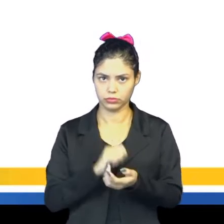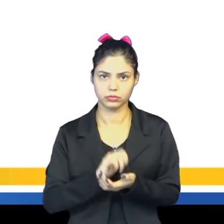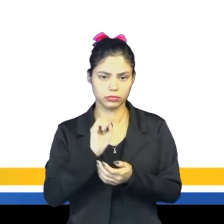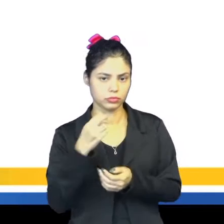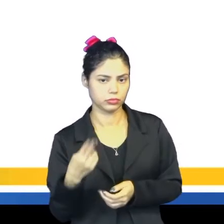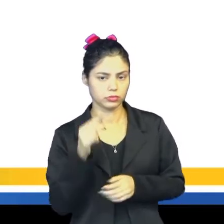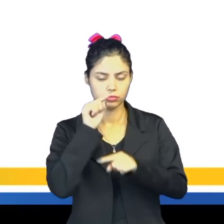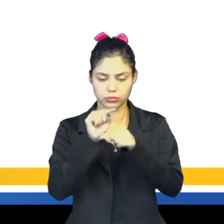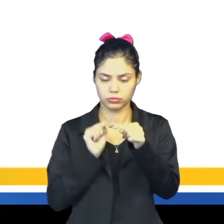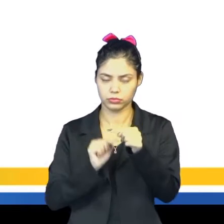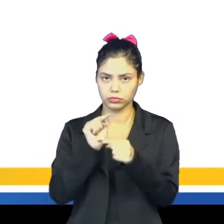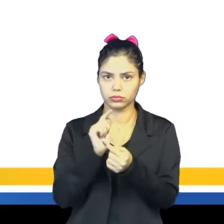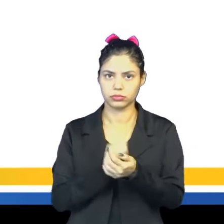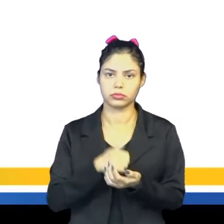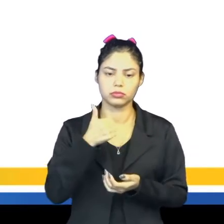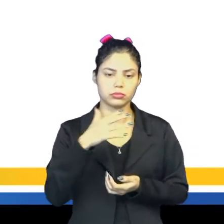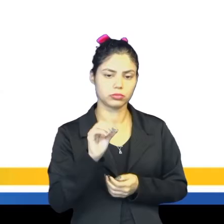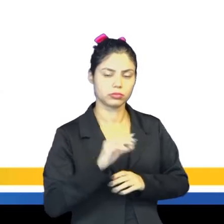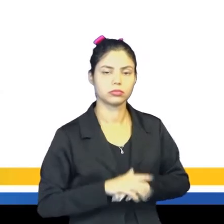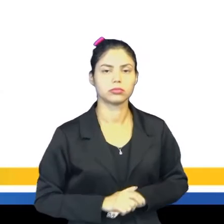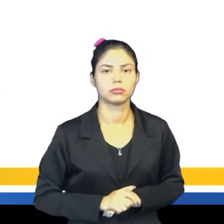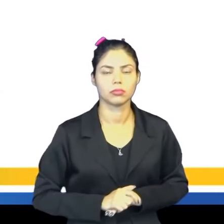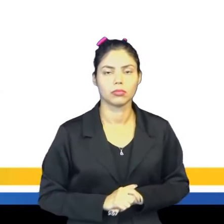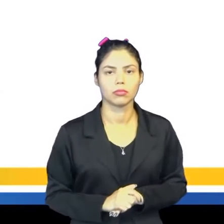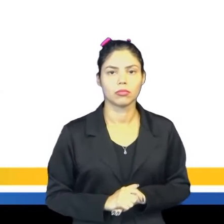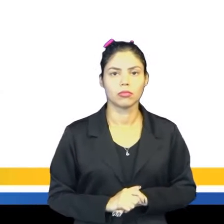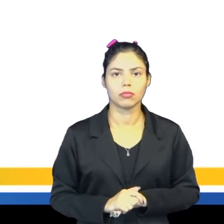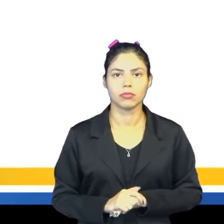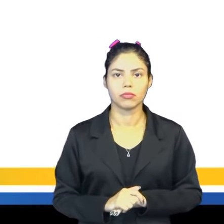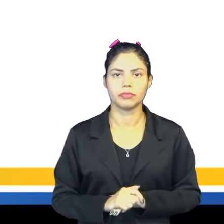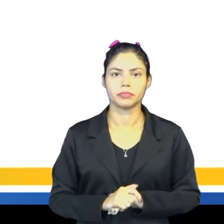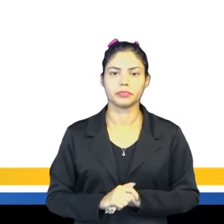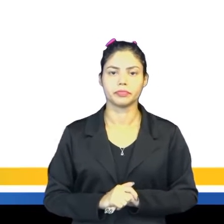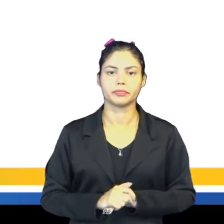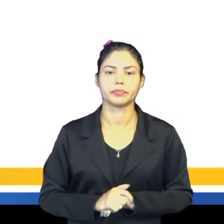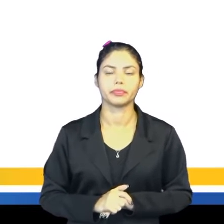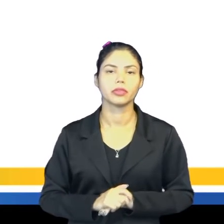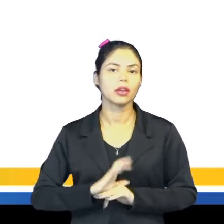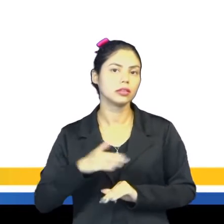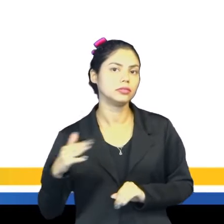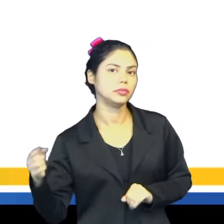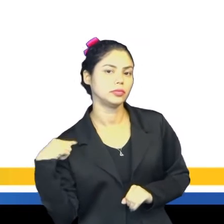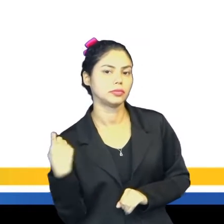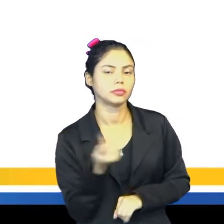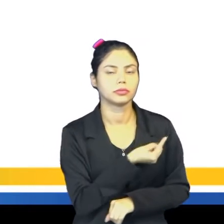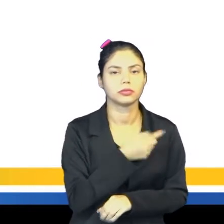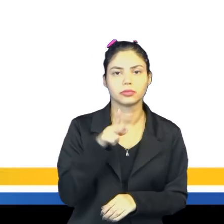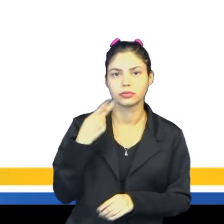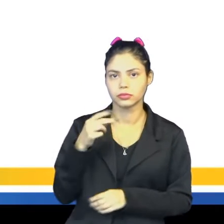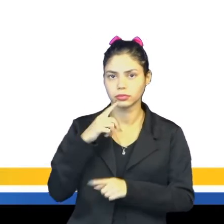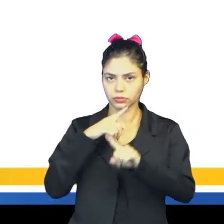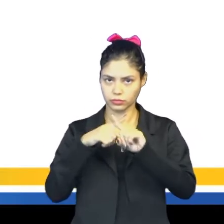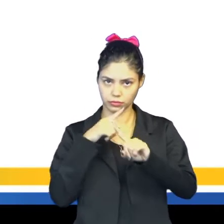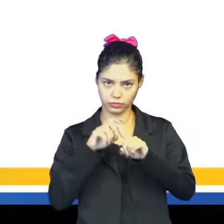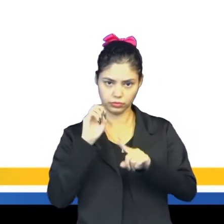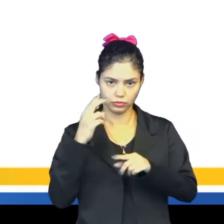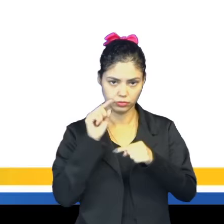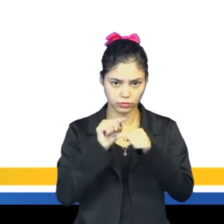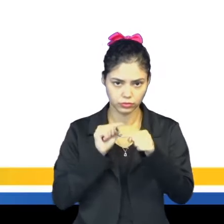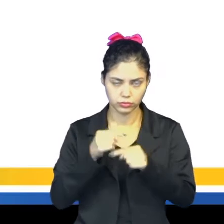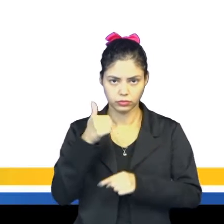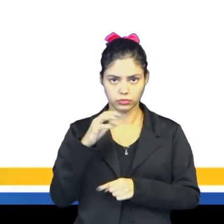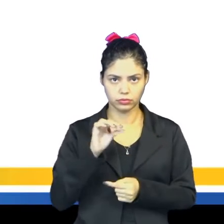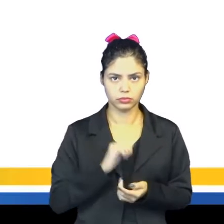multiplicando-se ou dividindo-se por 10. Então, pessoal, quando a gente fala multiplicando ou dividindo